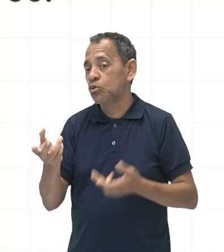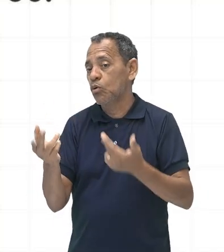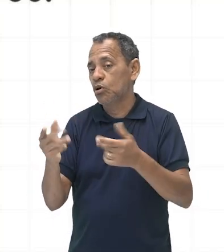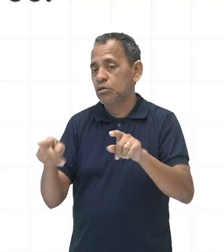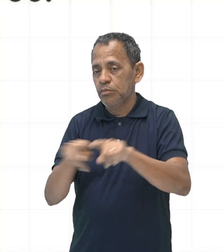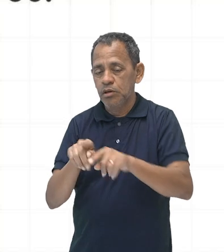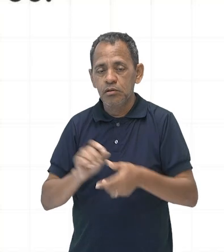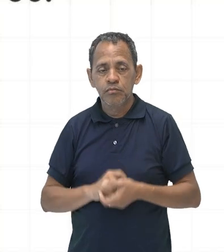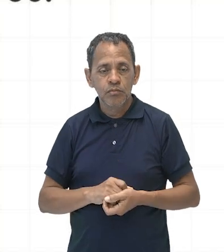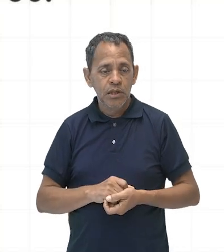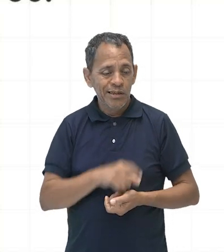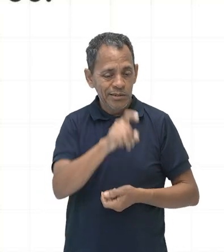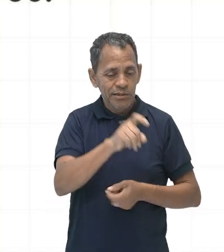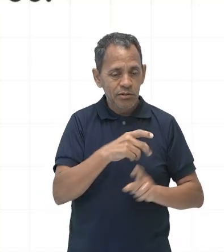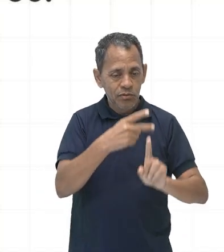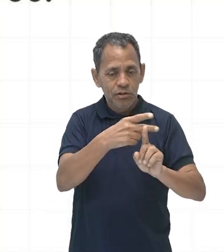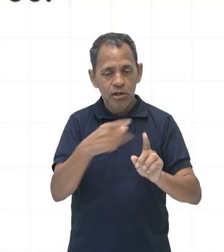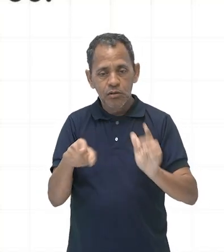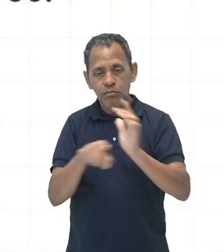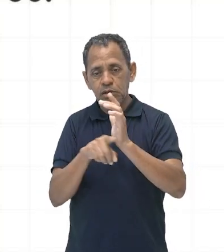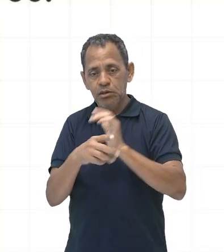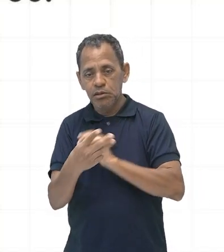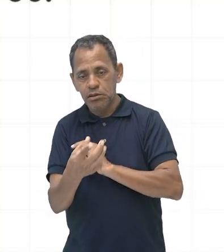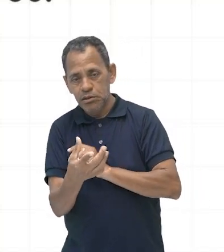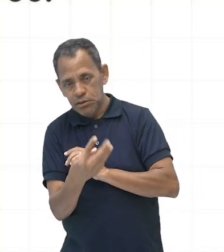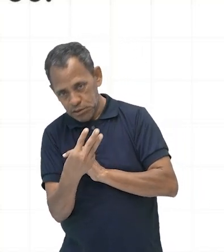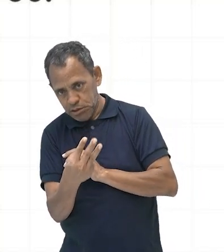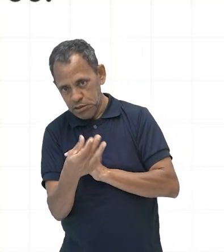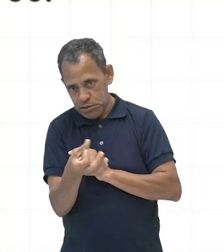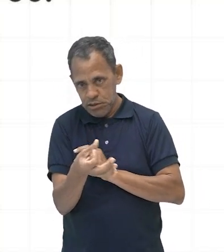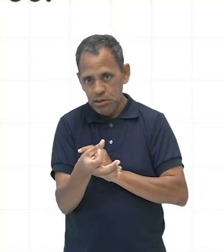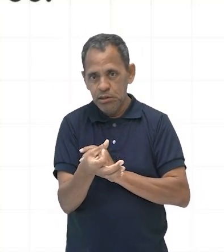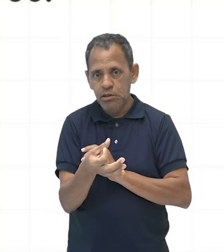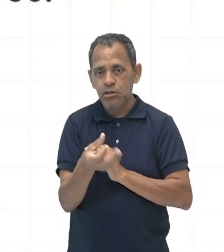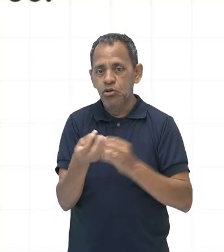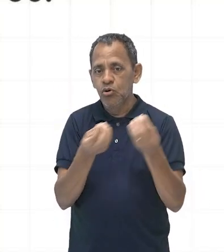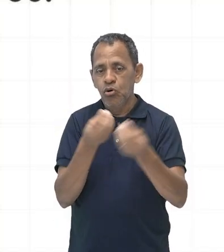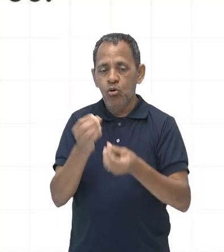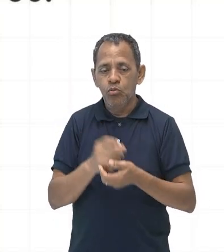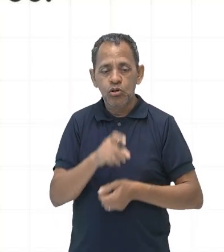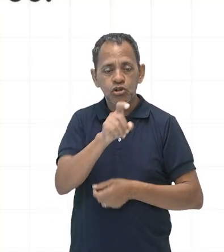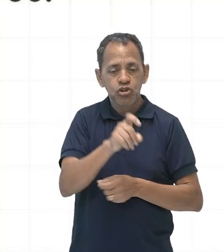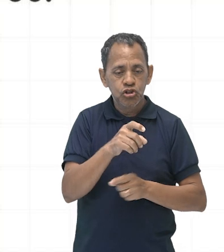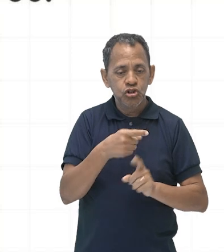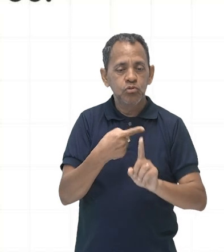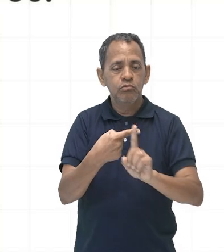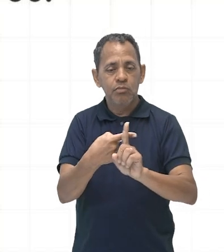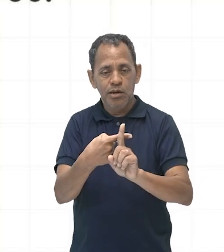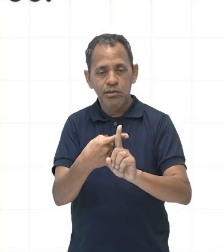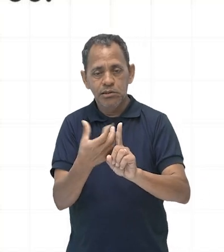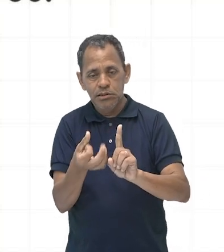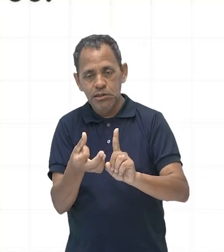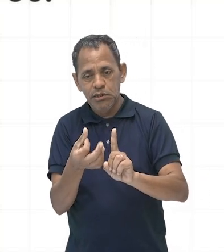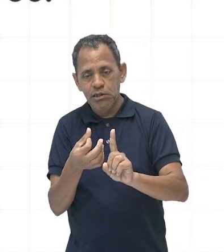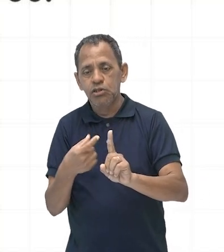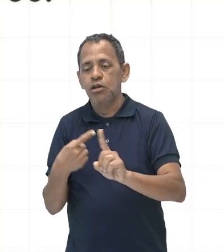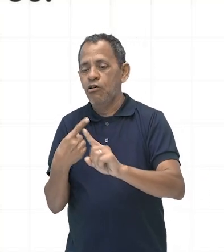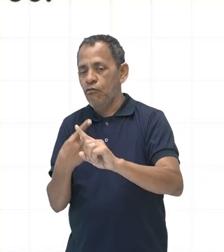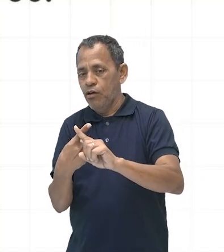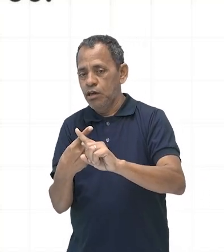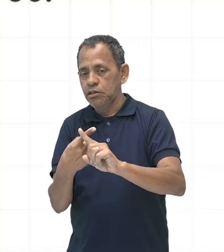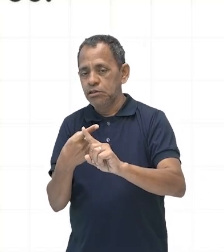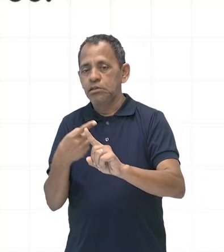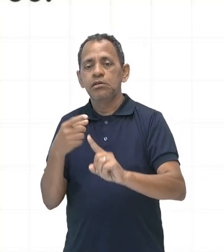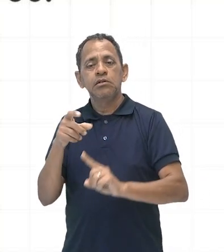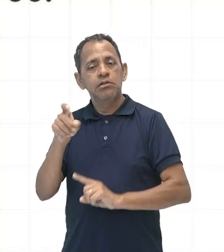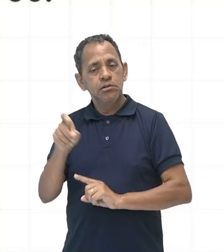x² menos 36, a forma fatorada dela pode ser escrito como sendo x mais 6 vezes x